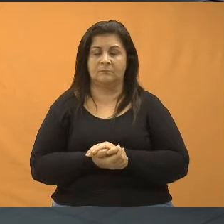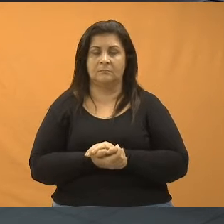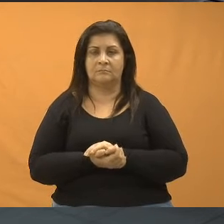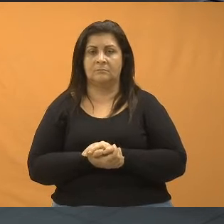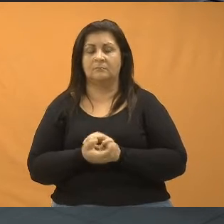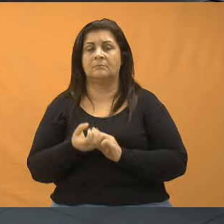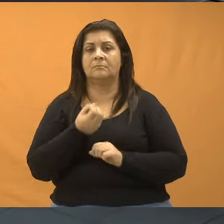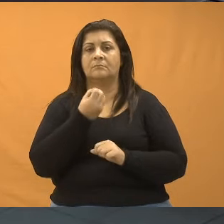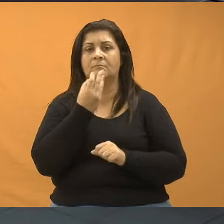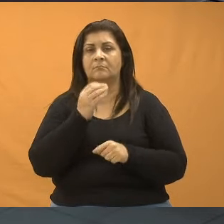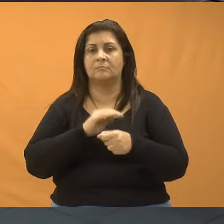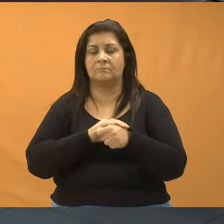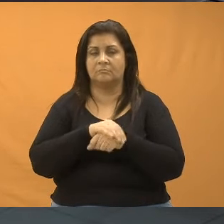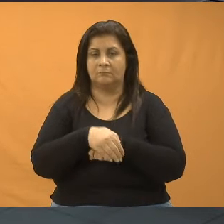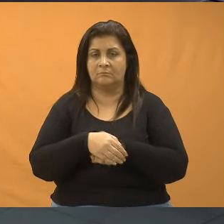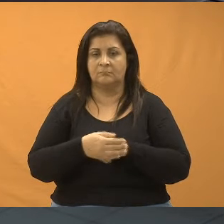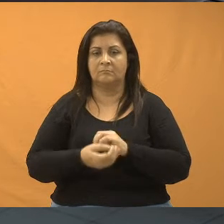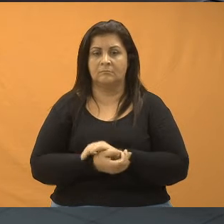noite a todos.